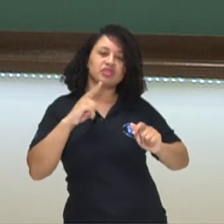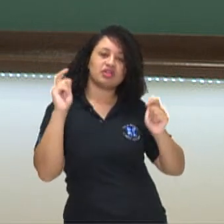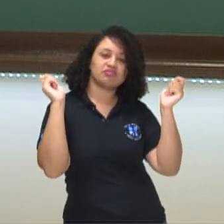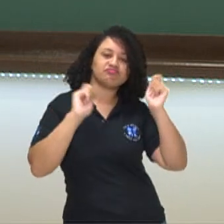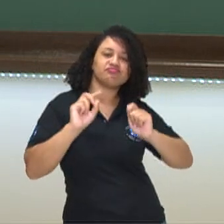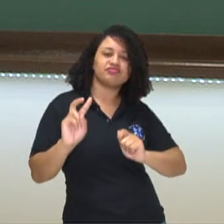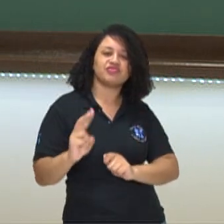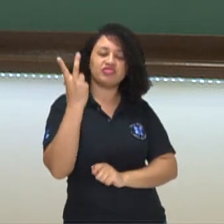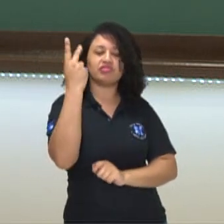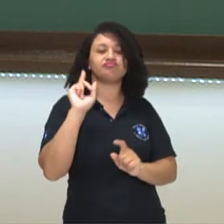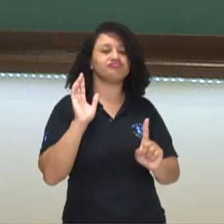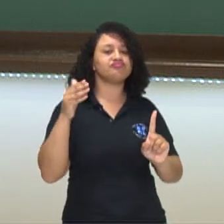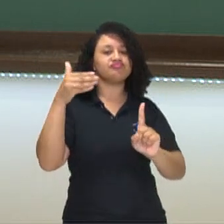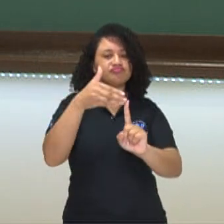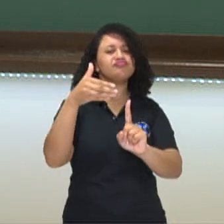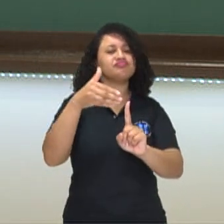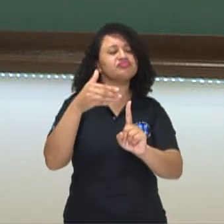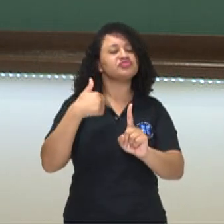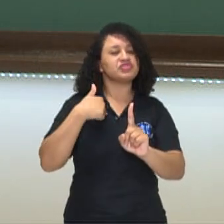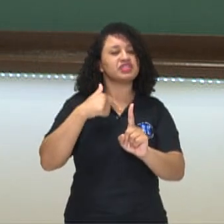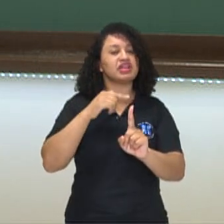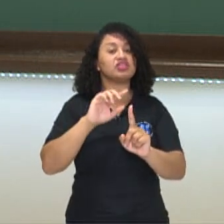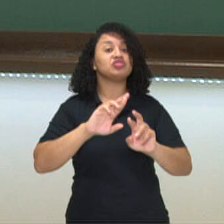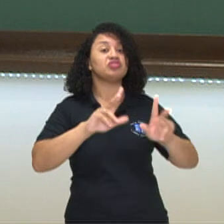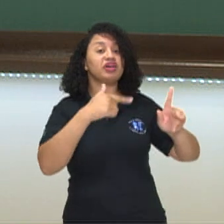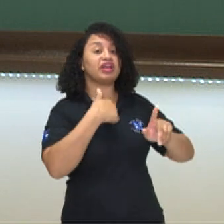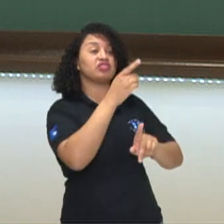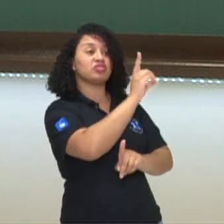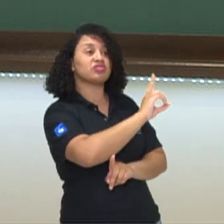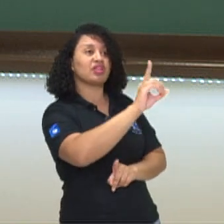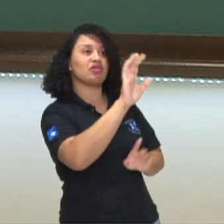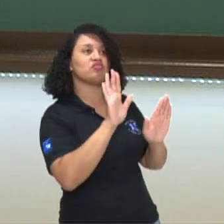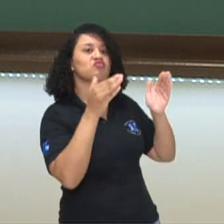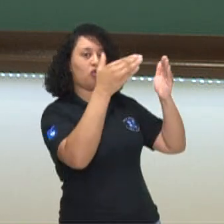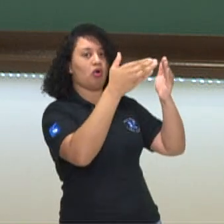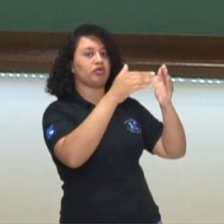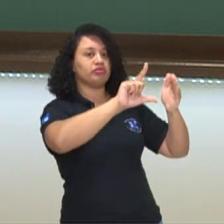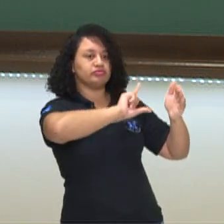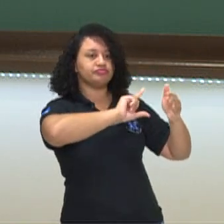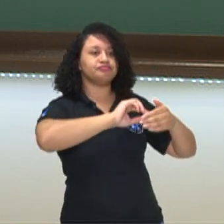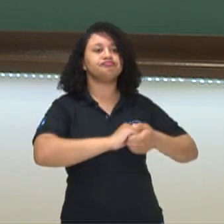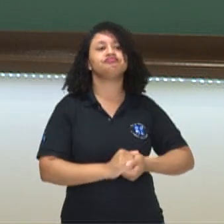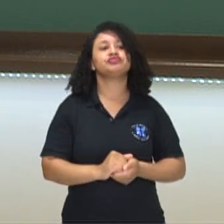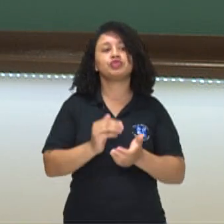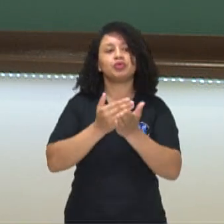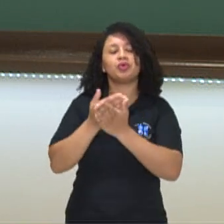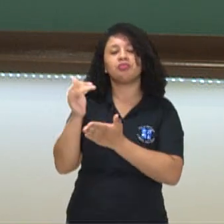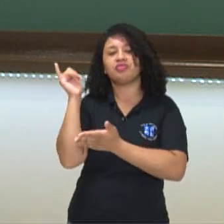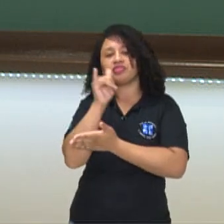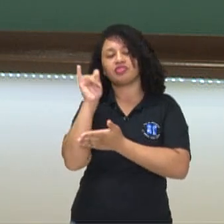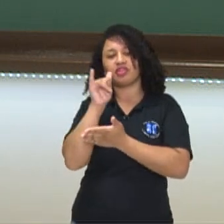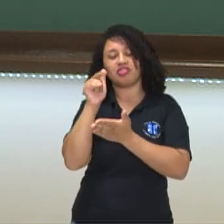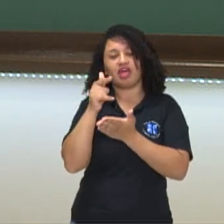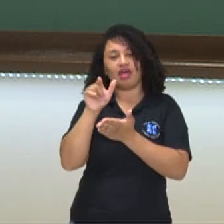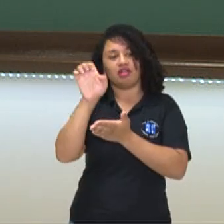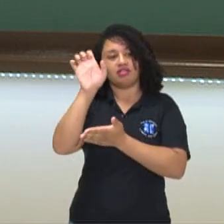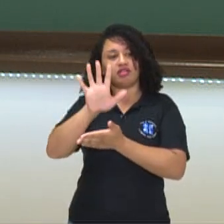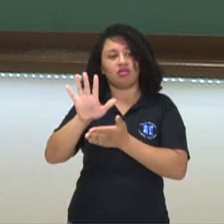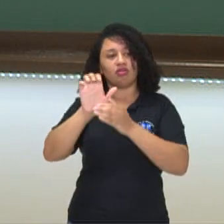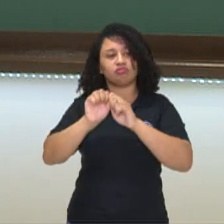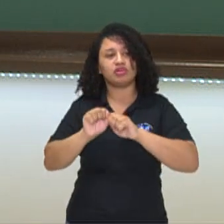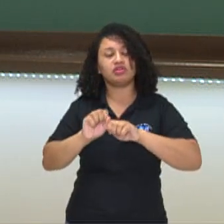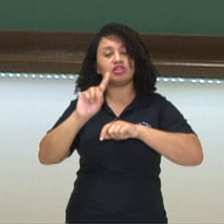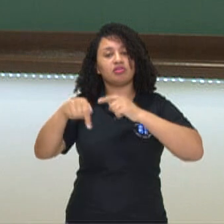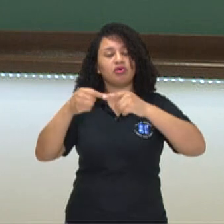sendo valorizado em oposição ao teocentrismo medieval. Com início na Itália, porta de entrada da Europa nesse período,